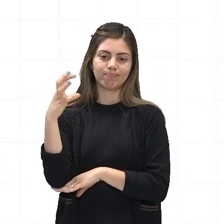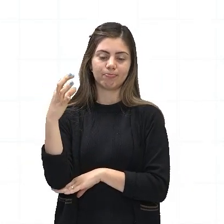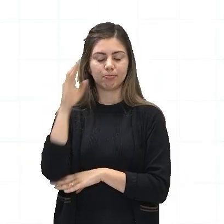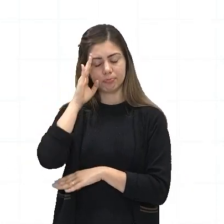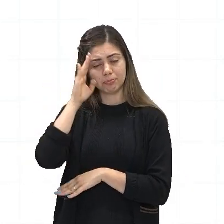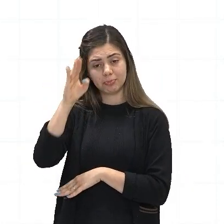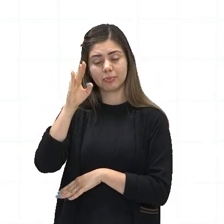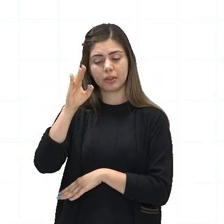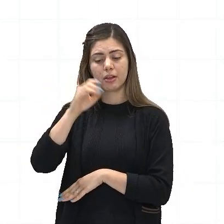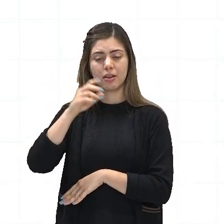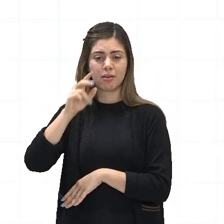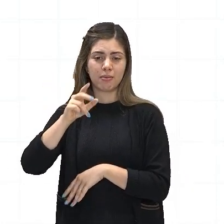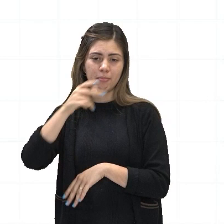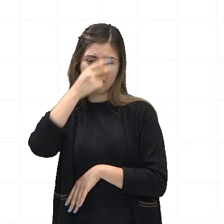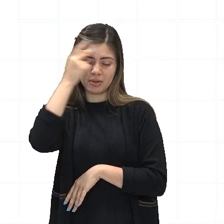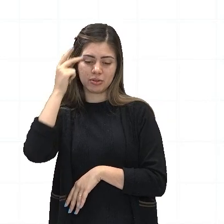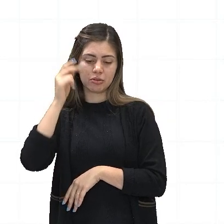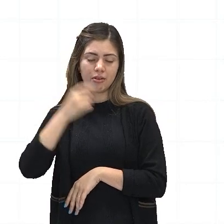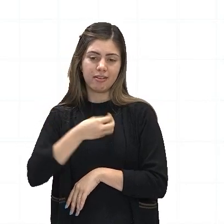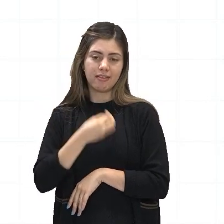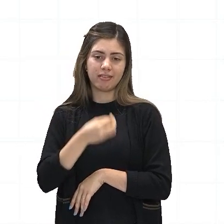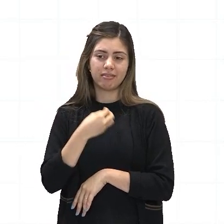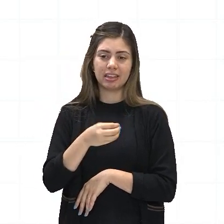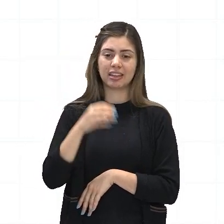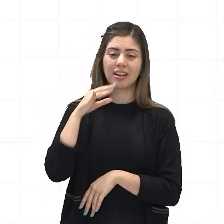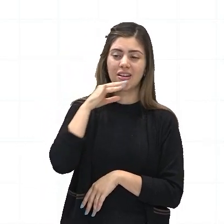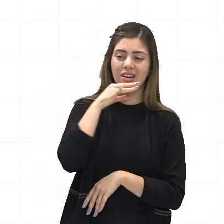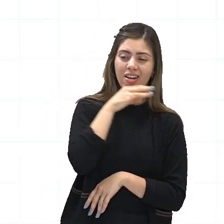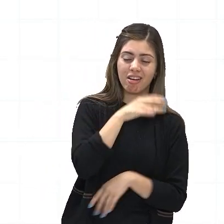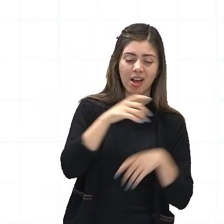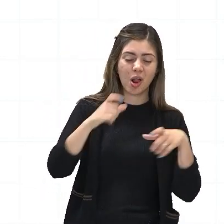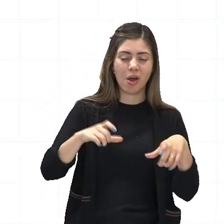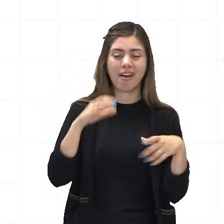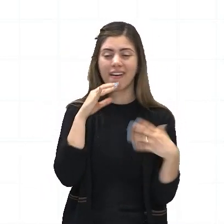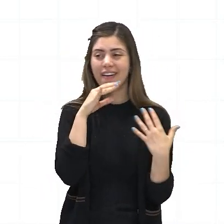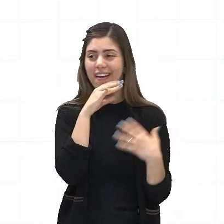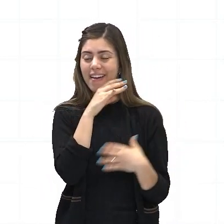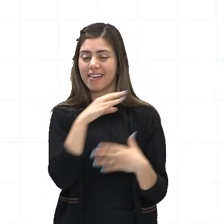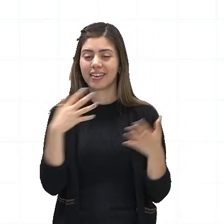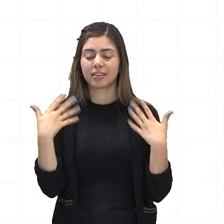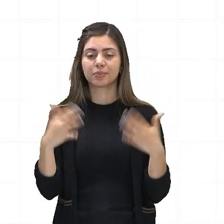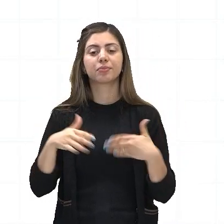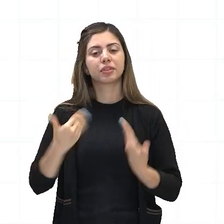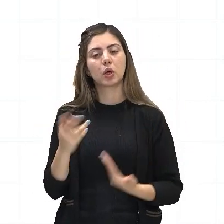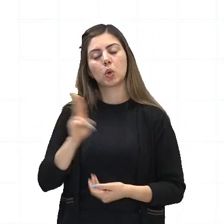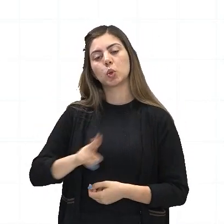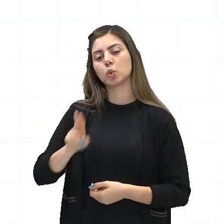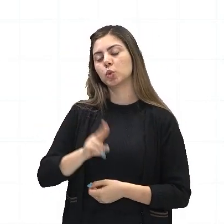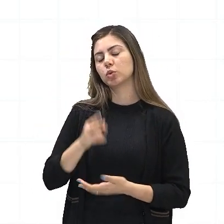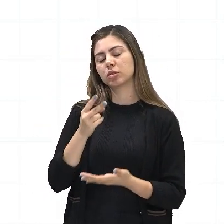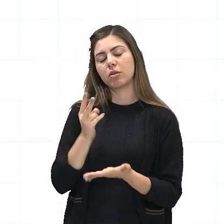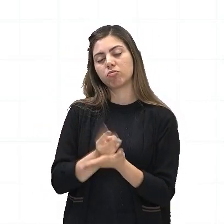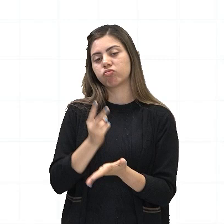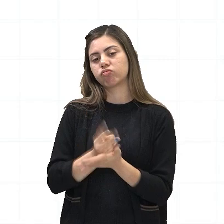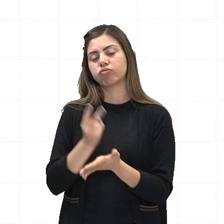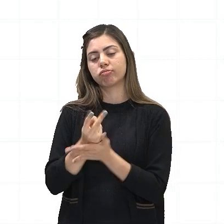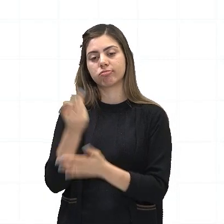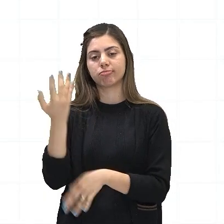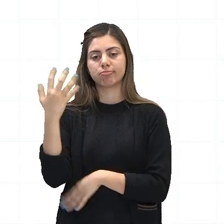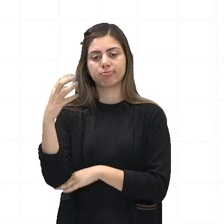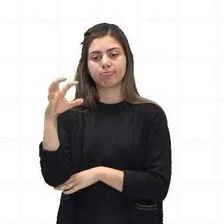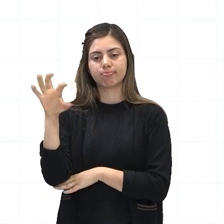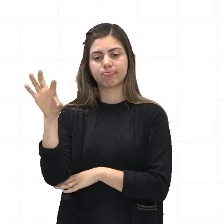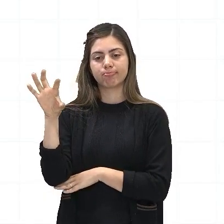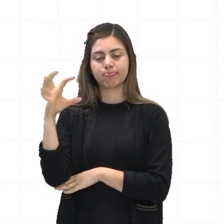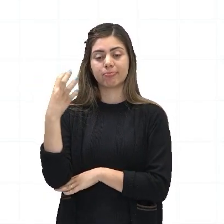aí em regiões onde as temperaturas são mais elevadas, né? A gente vai usar bastante ali o ventilador também, né? Às vezes as pessoas deixam